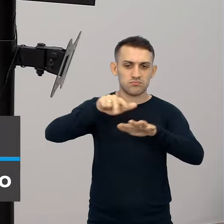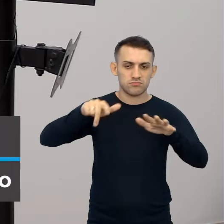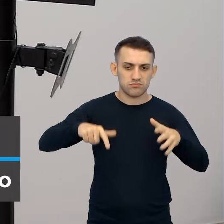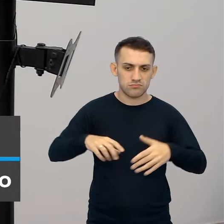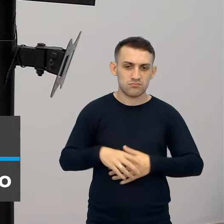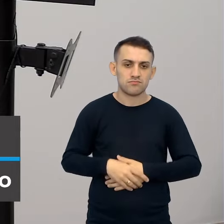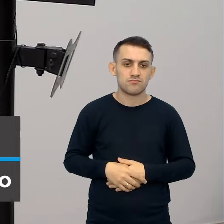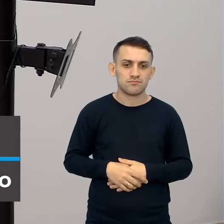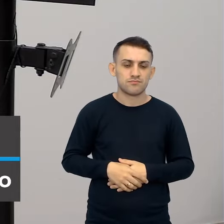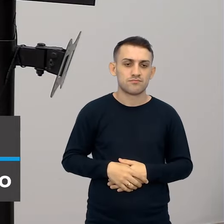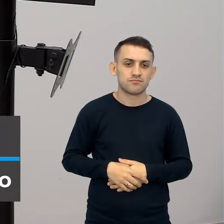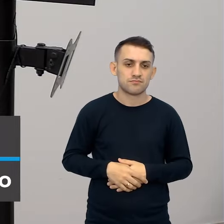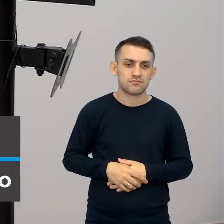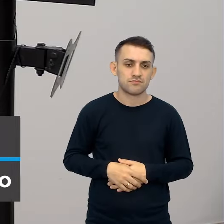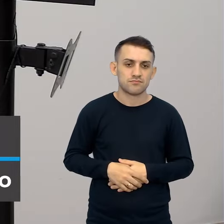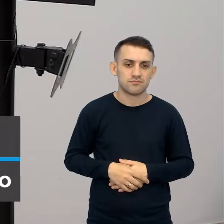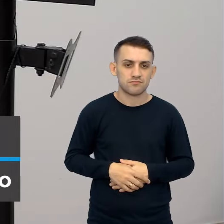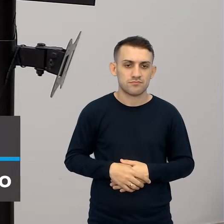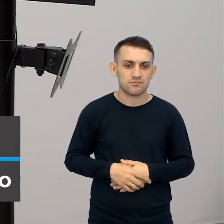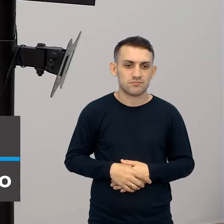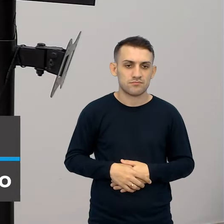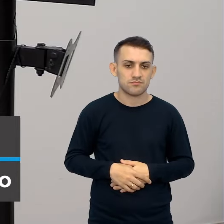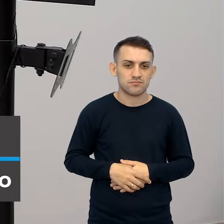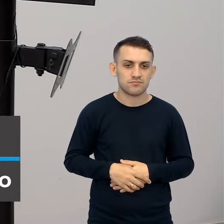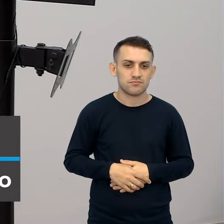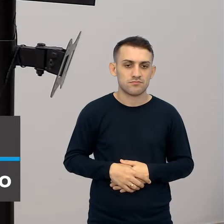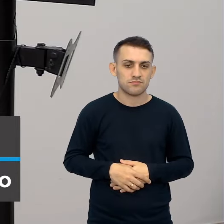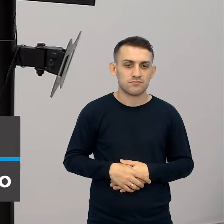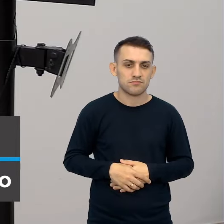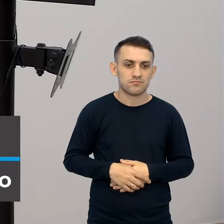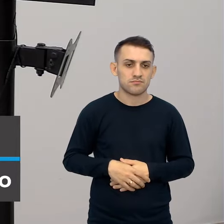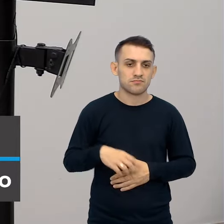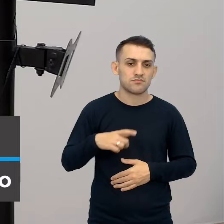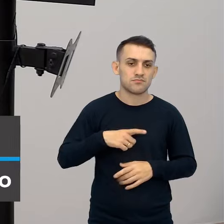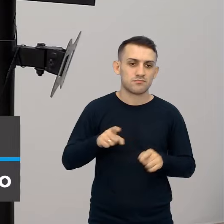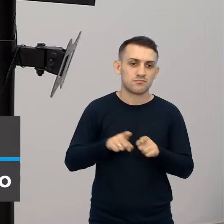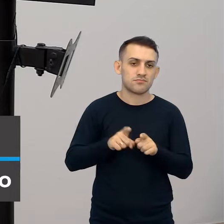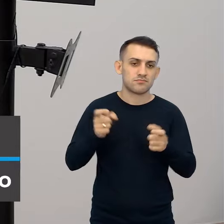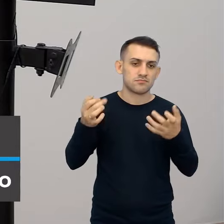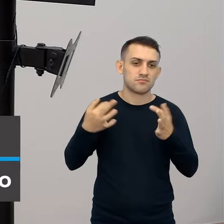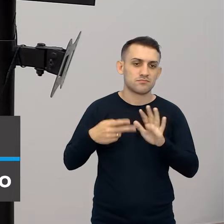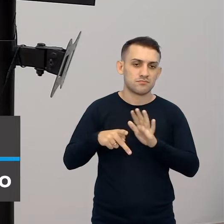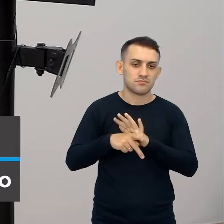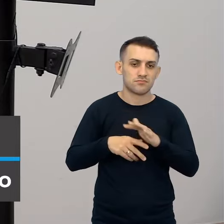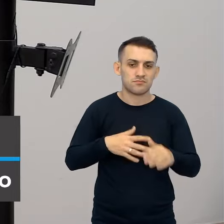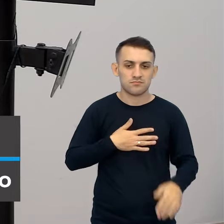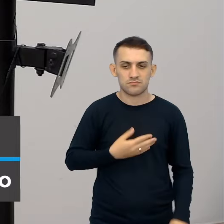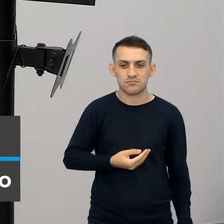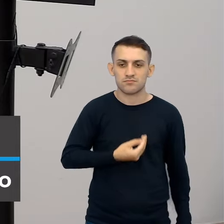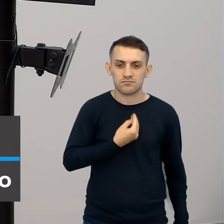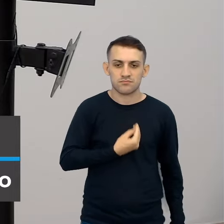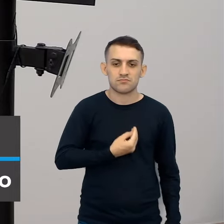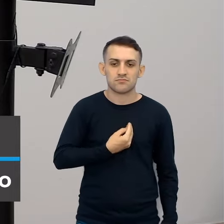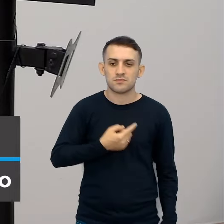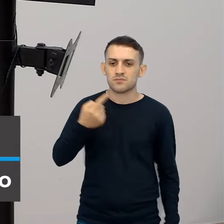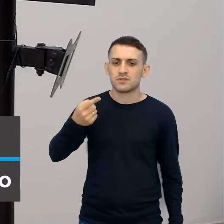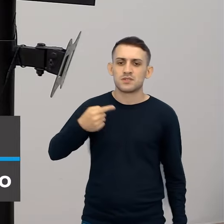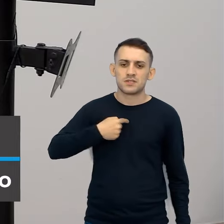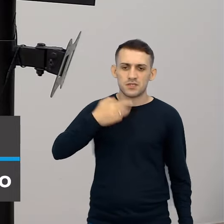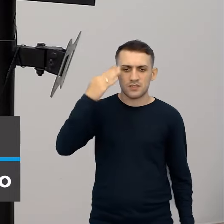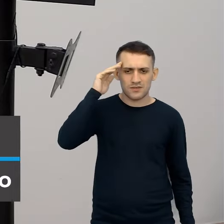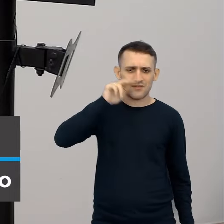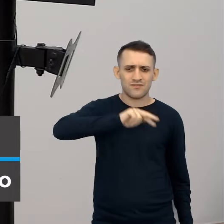colocou, mas realmente para trazer também um relato pessoal meu do que eu estou entendendo da aflição de